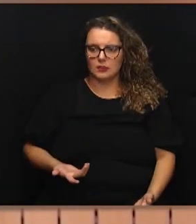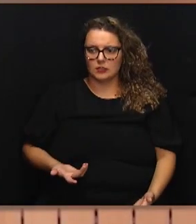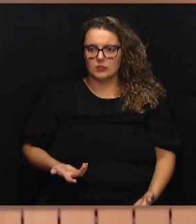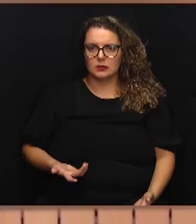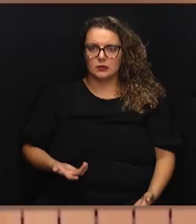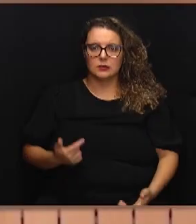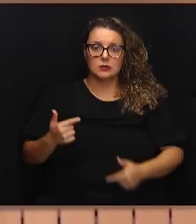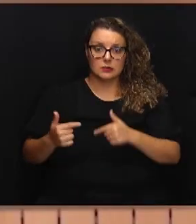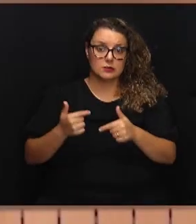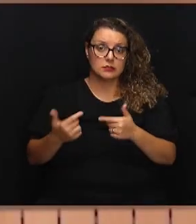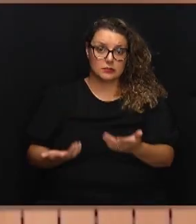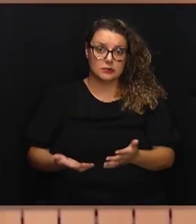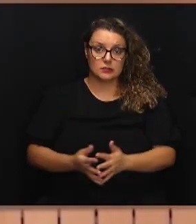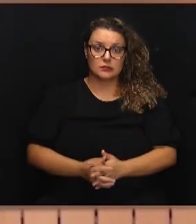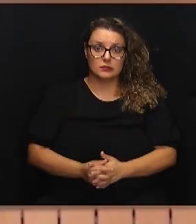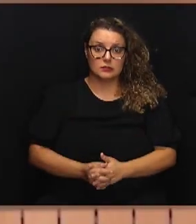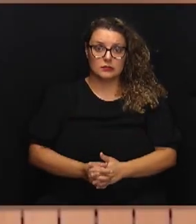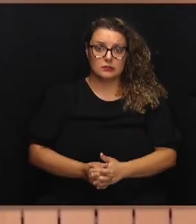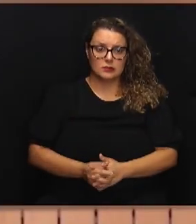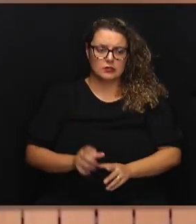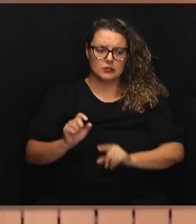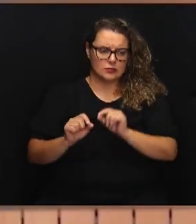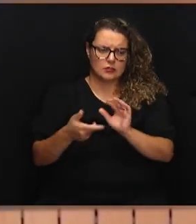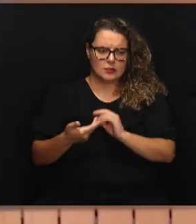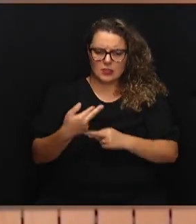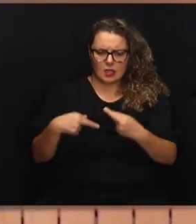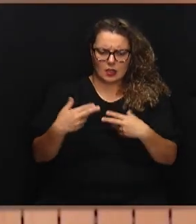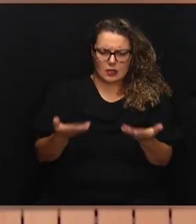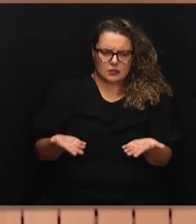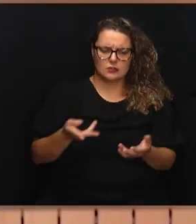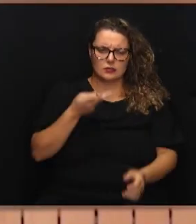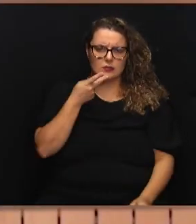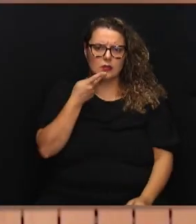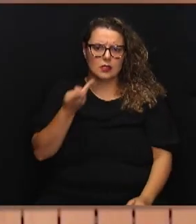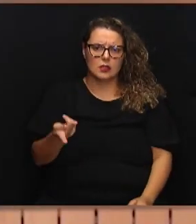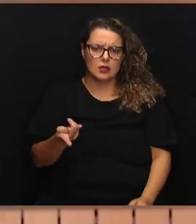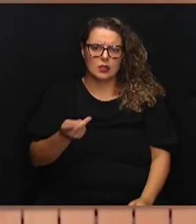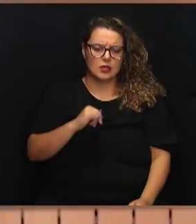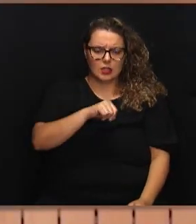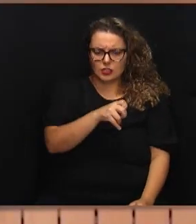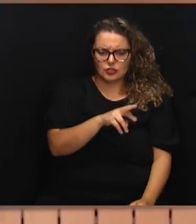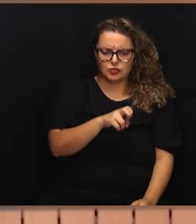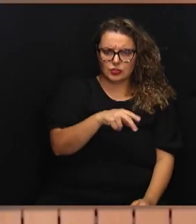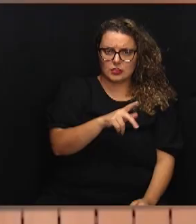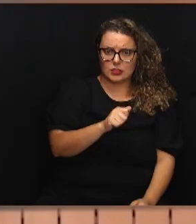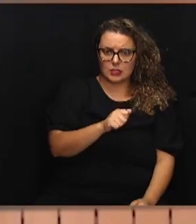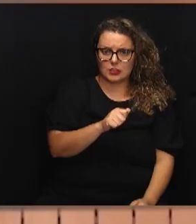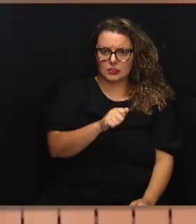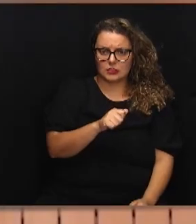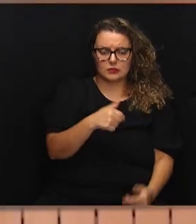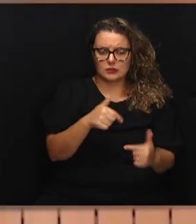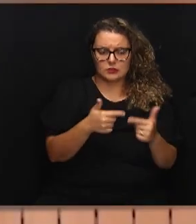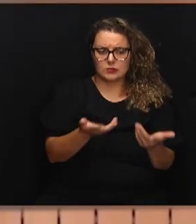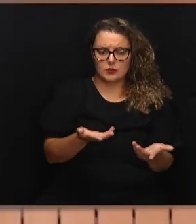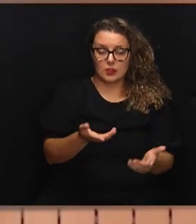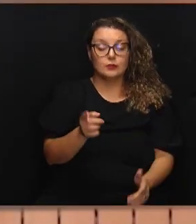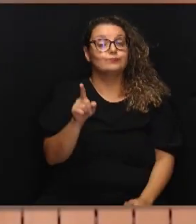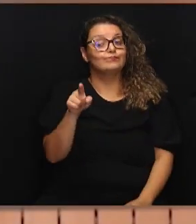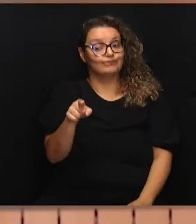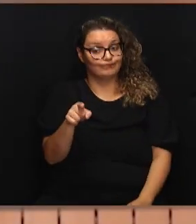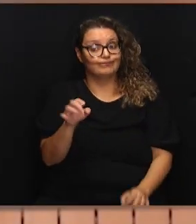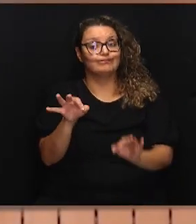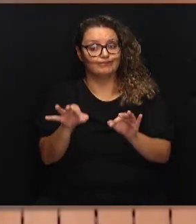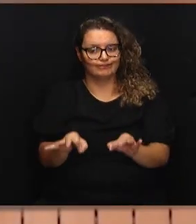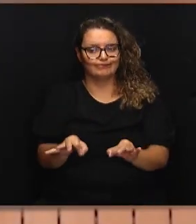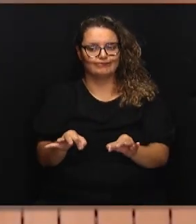nesse trabalho. E o que tem a ver com isso que a gente está falando sobre a jornada de trabalho? É justamente essa é a importância que a gente